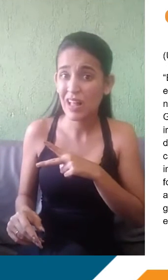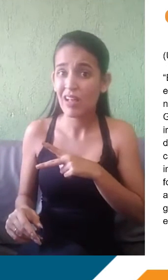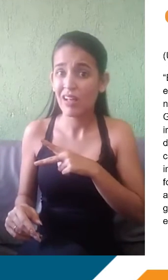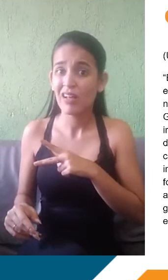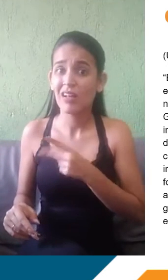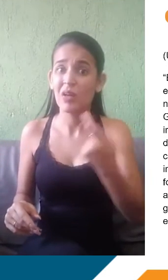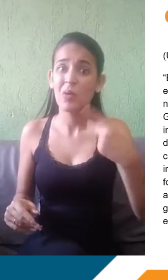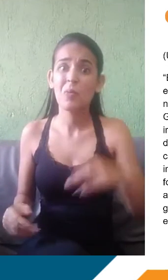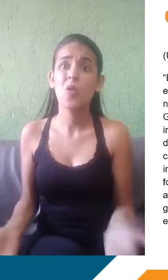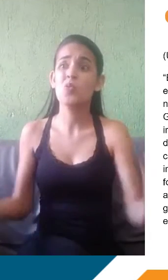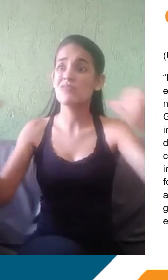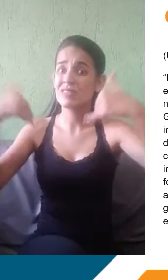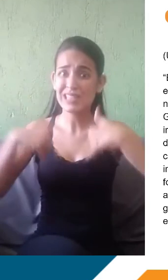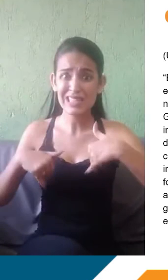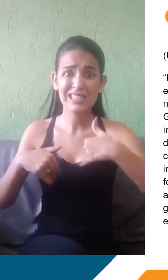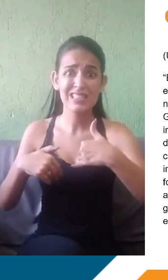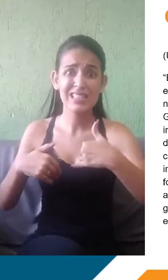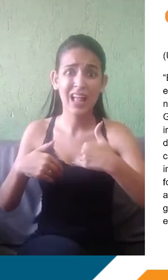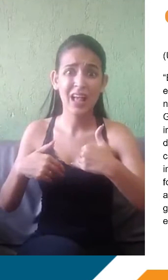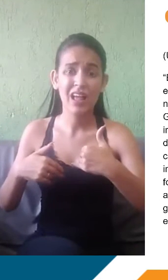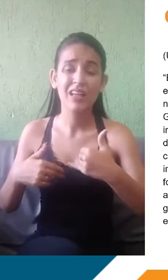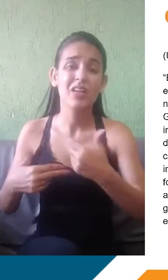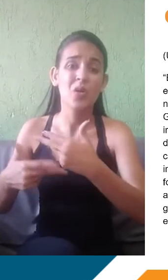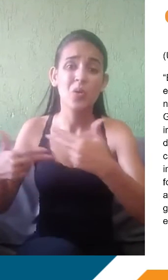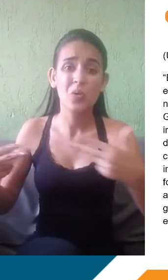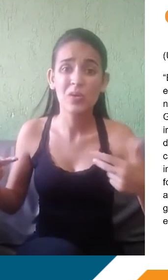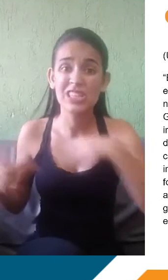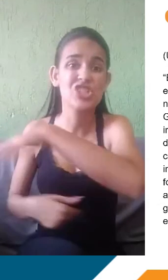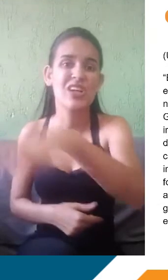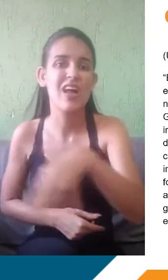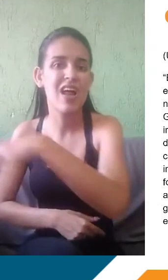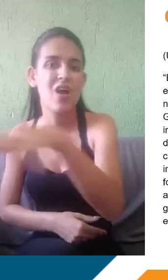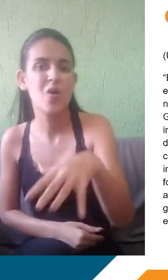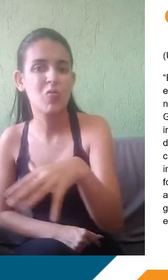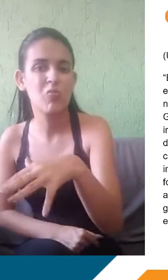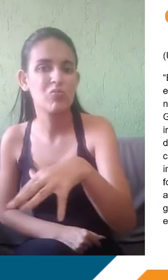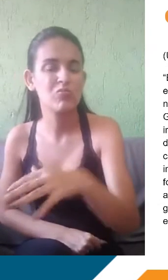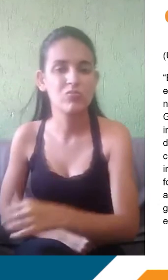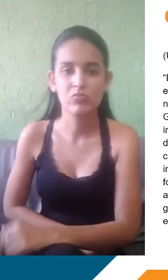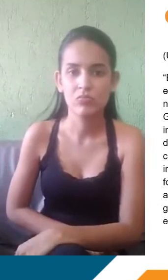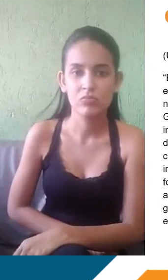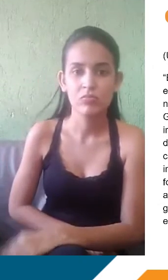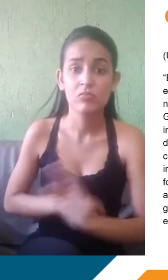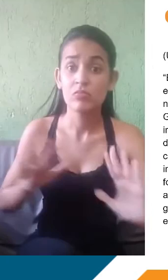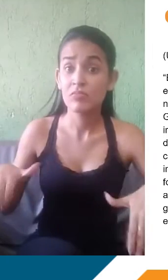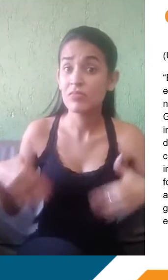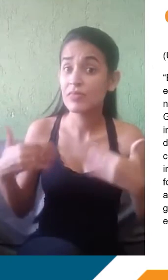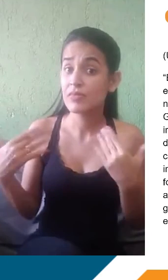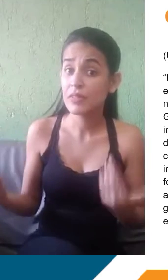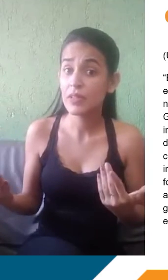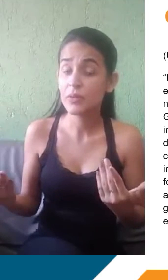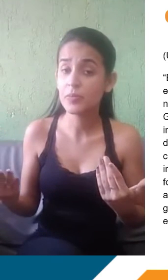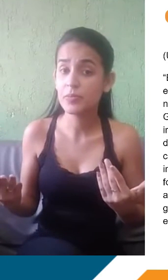aplicáveis em todos os contextos. O enunciado da pergunta, qual o método argumentativo presente na frase citada